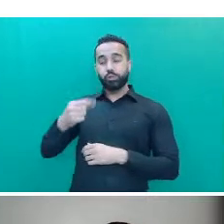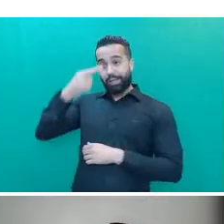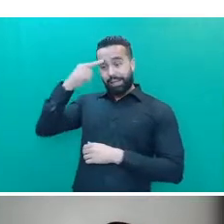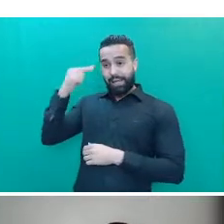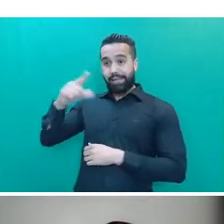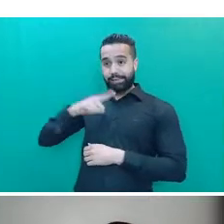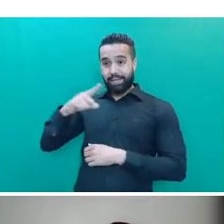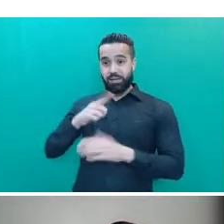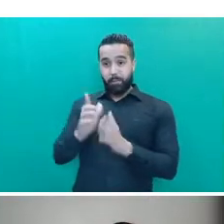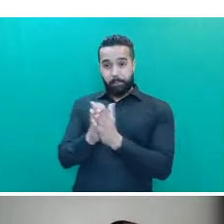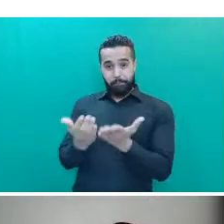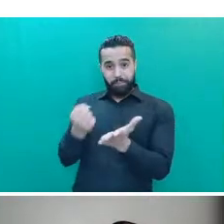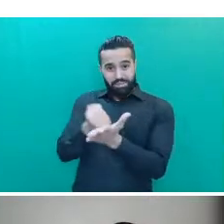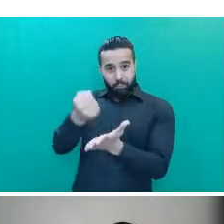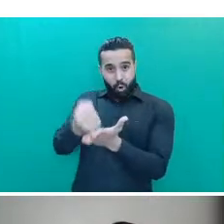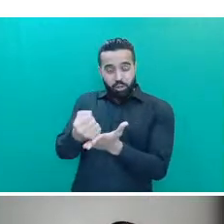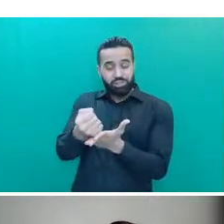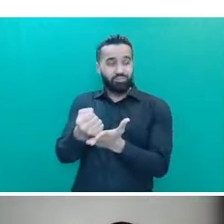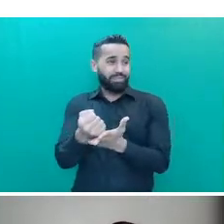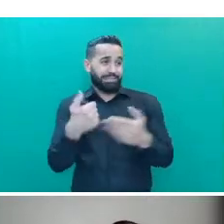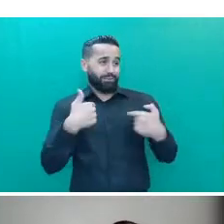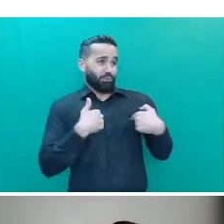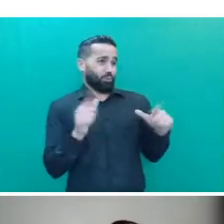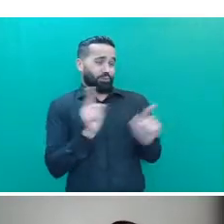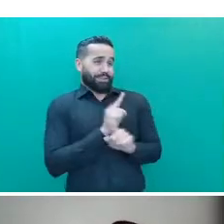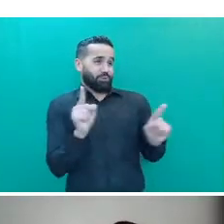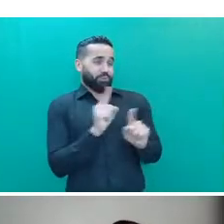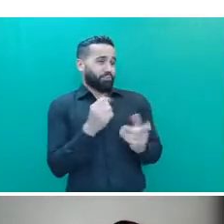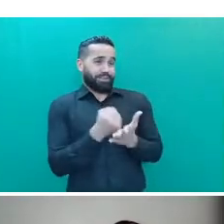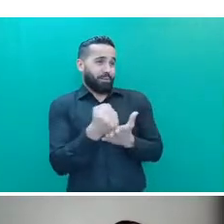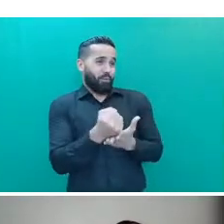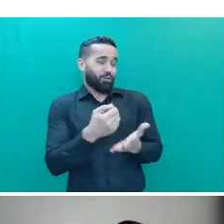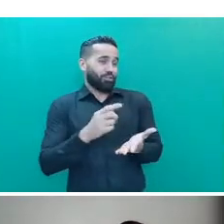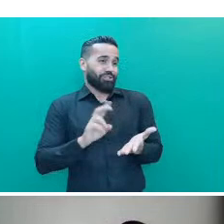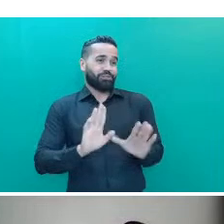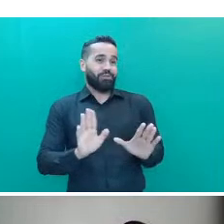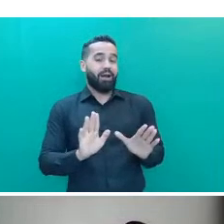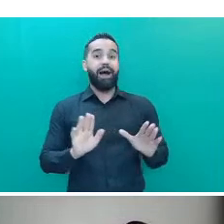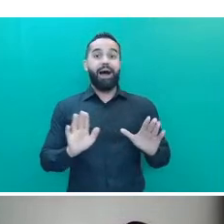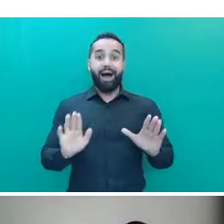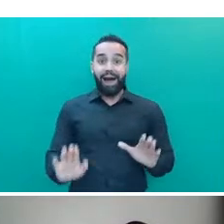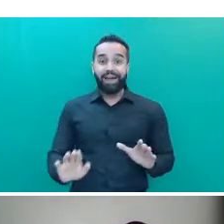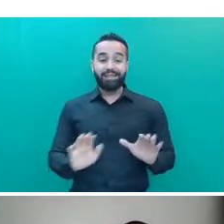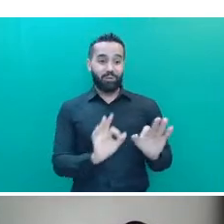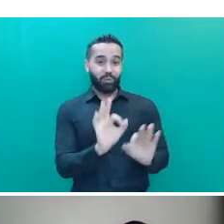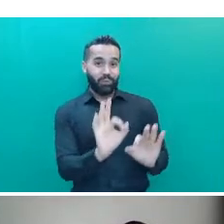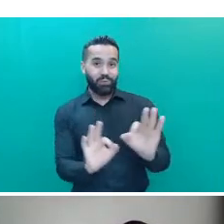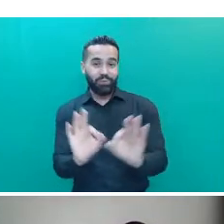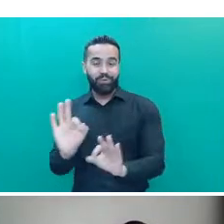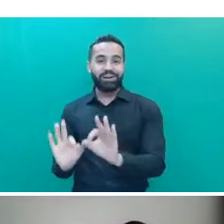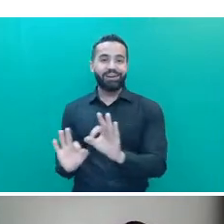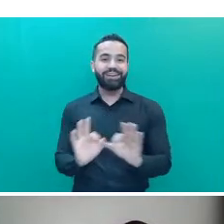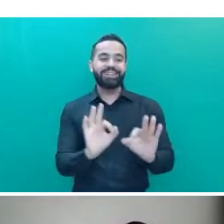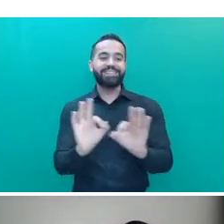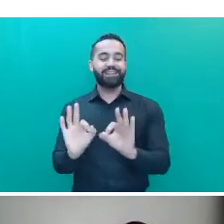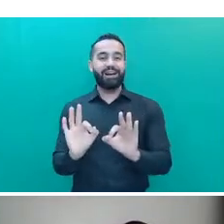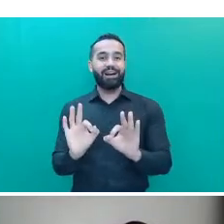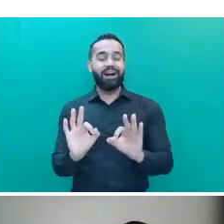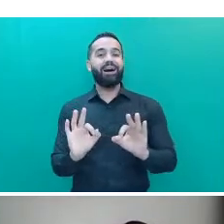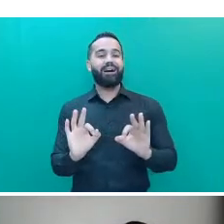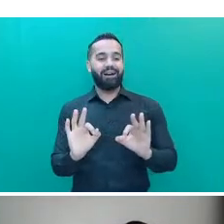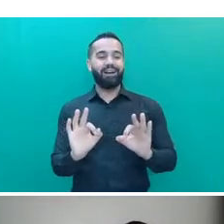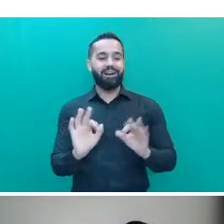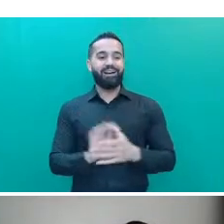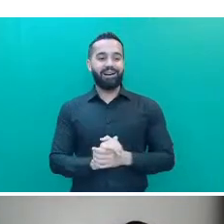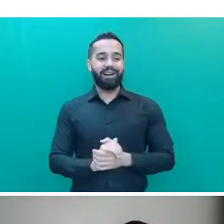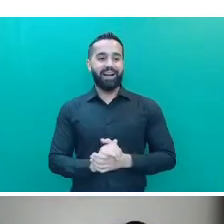Ela, então vem cá, que nós vamos tirar seu passaporte. E ali a gente foi, a Ju, assim, nem me conhecia, acreditou muito em mim, desde que eu